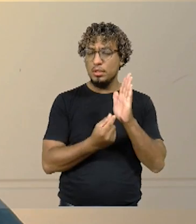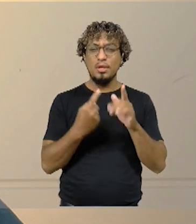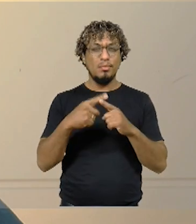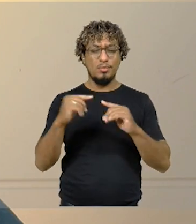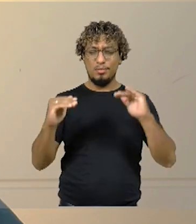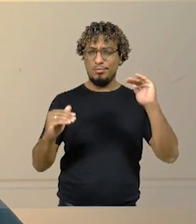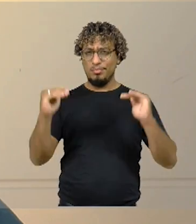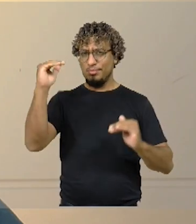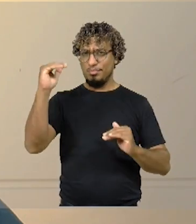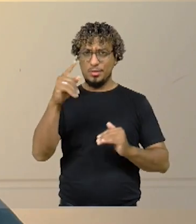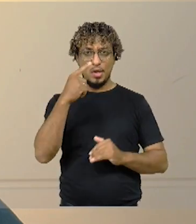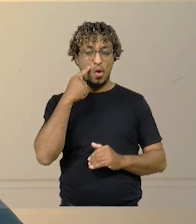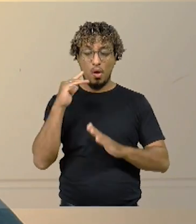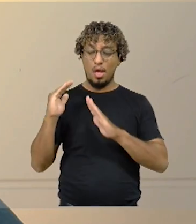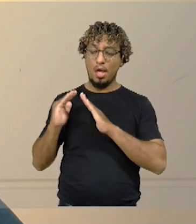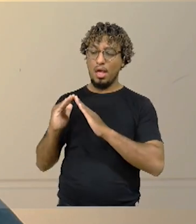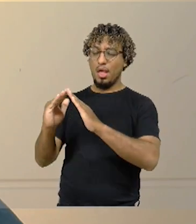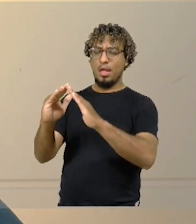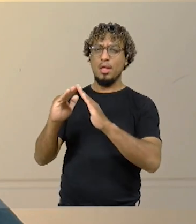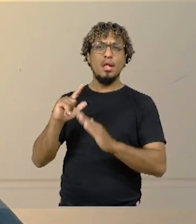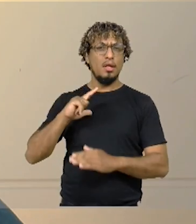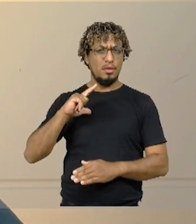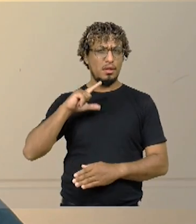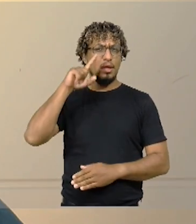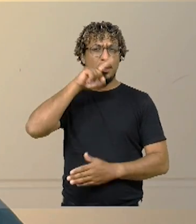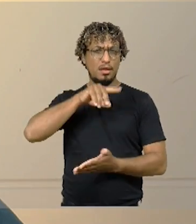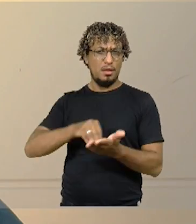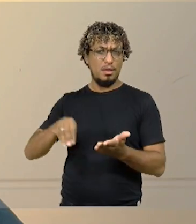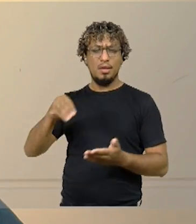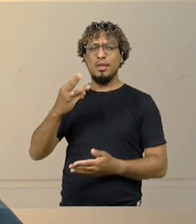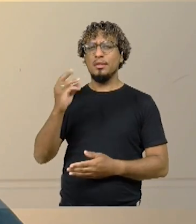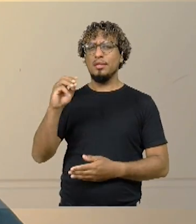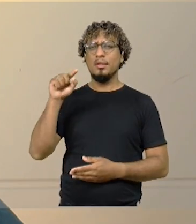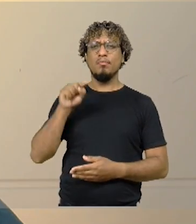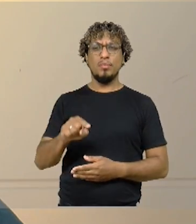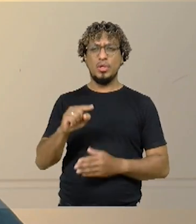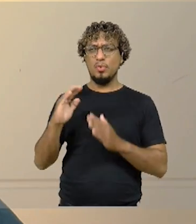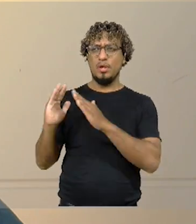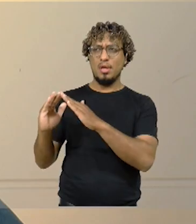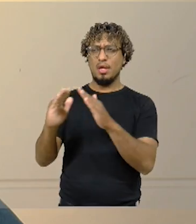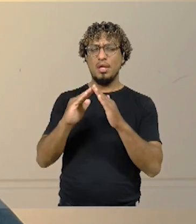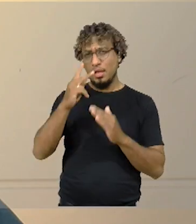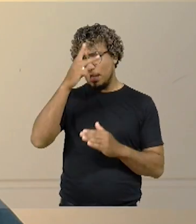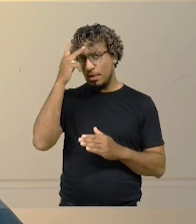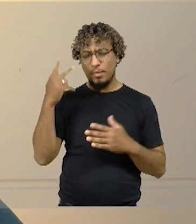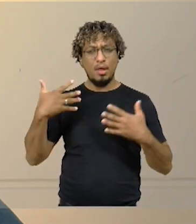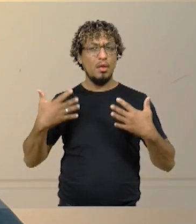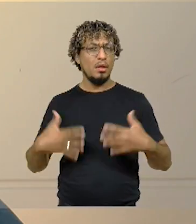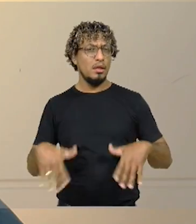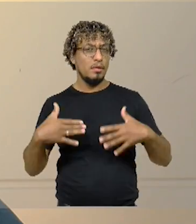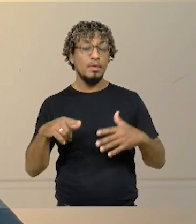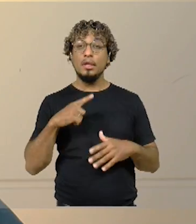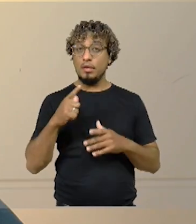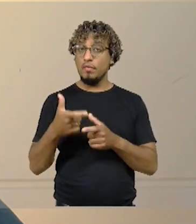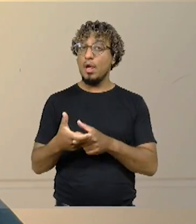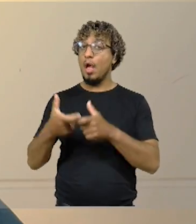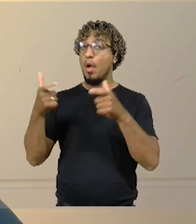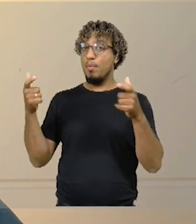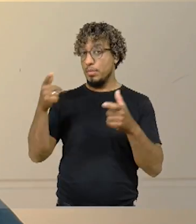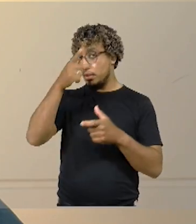residência. Então a gente precisa garantir que essas crianças tenham acesso, sejam escolas acessíveis, preparadas,